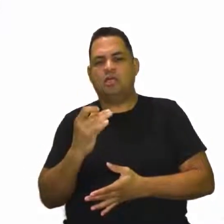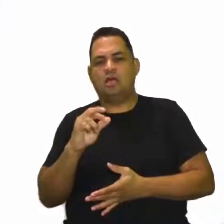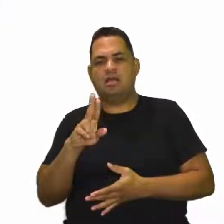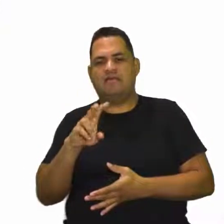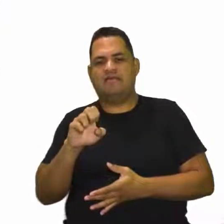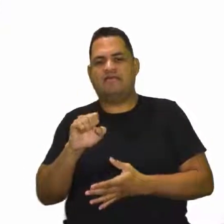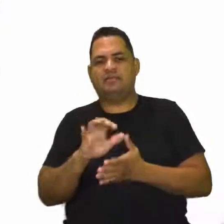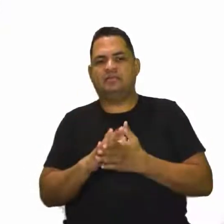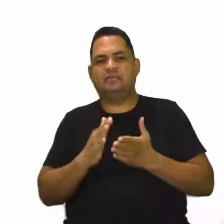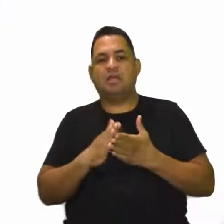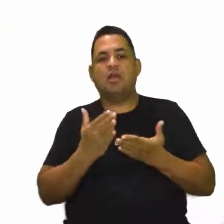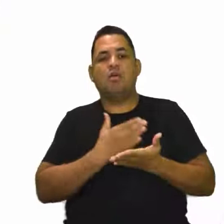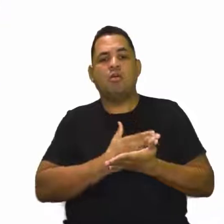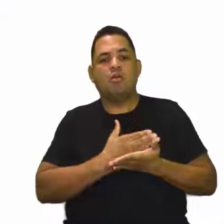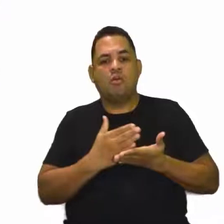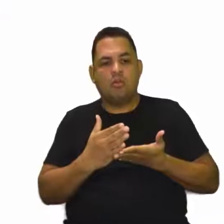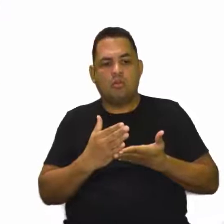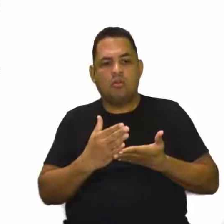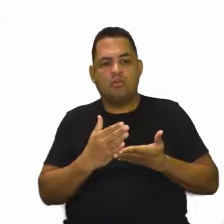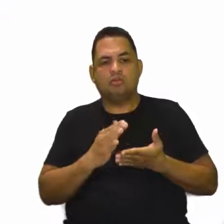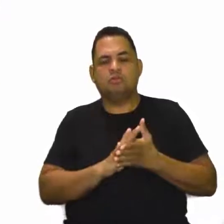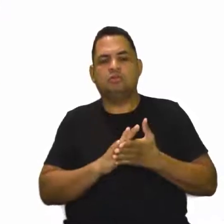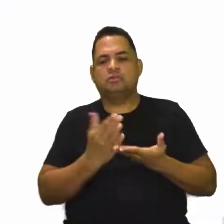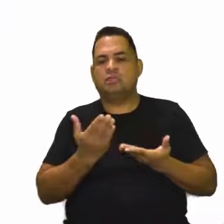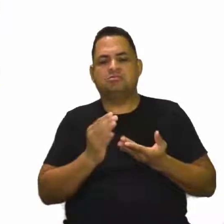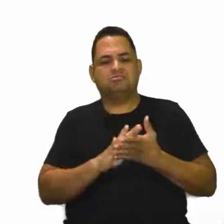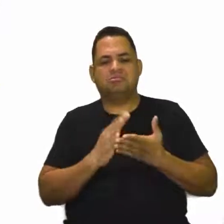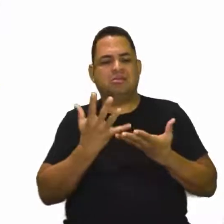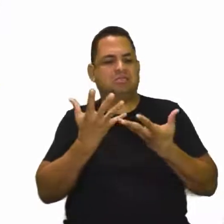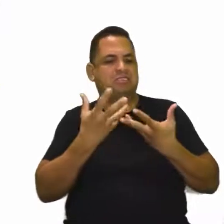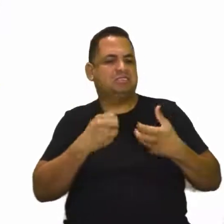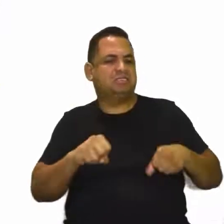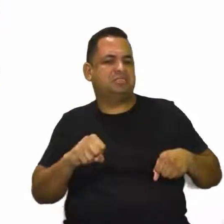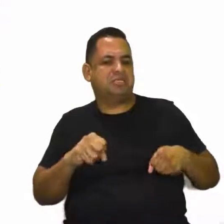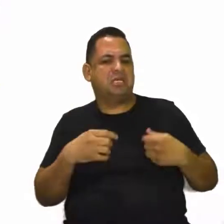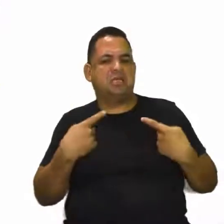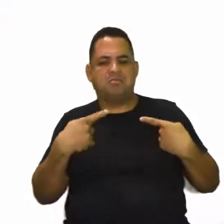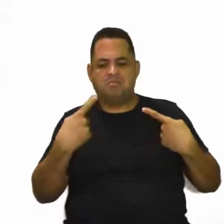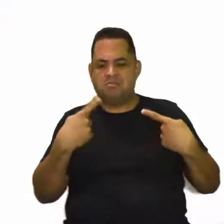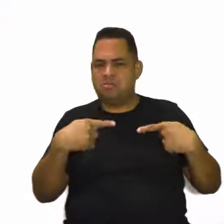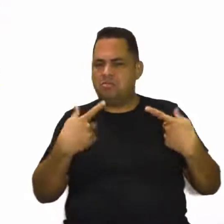Vejam, estava aberta uma série de desentendimento